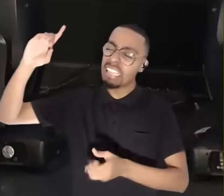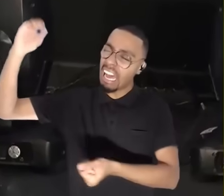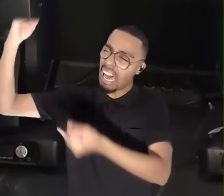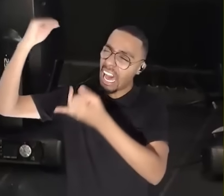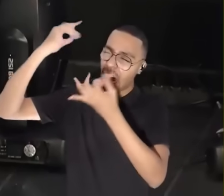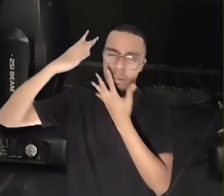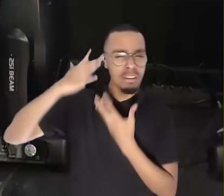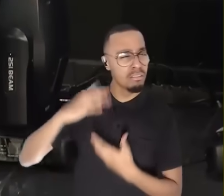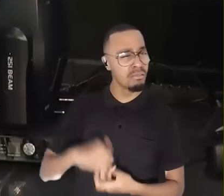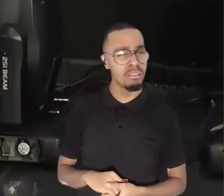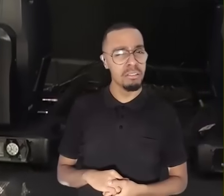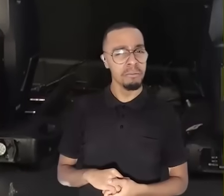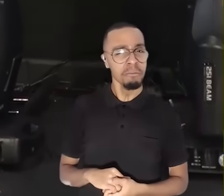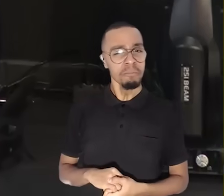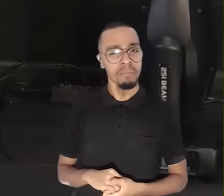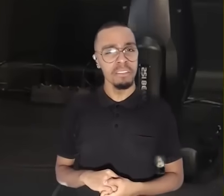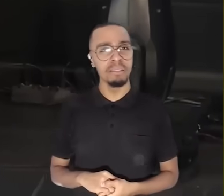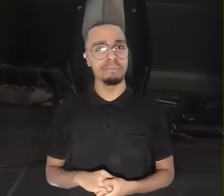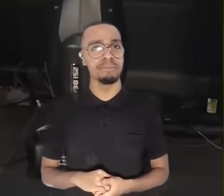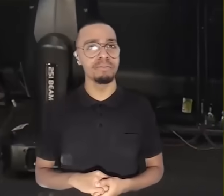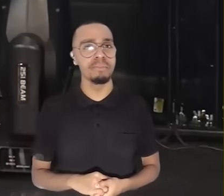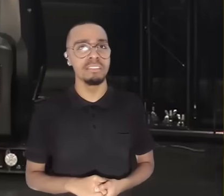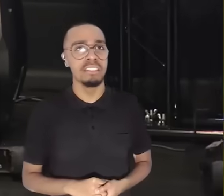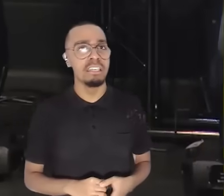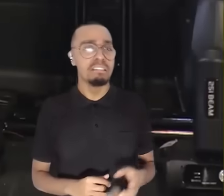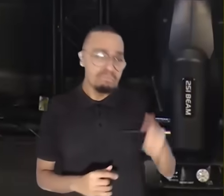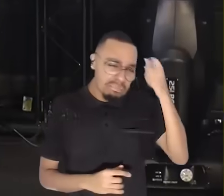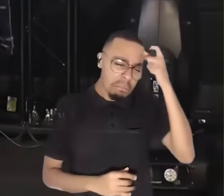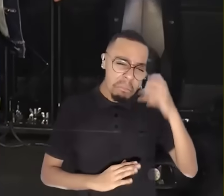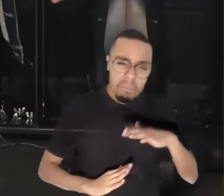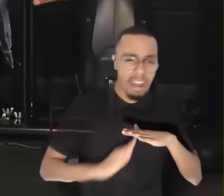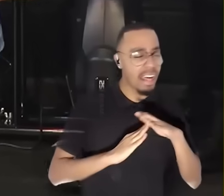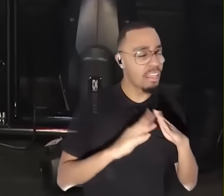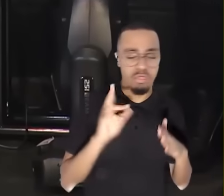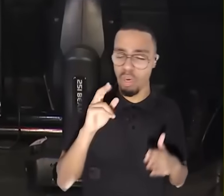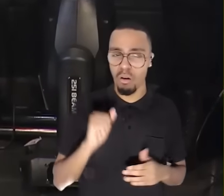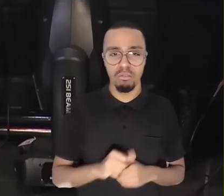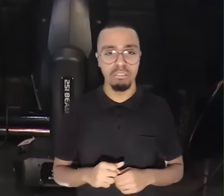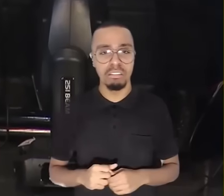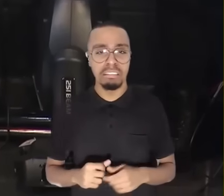O diabo não vai me parar. Satanás não vai me roubar.